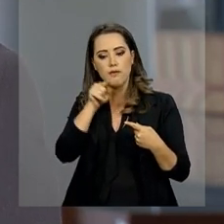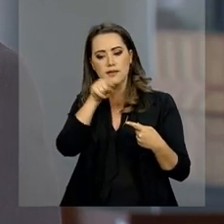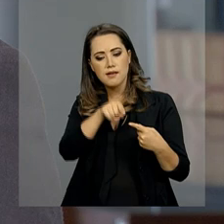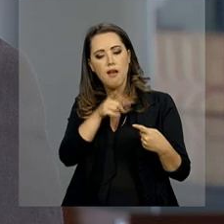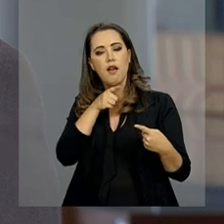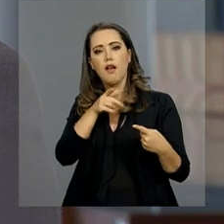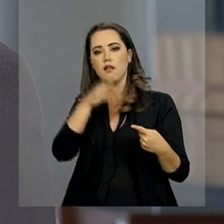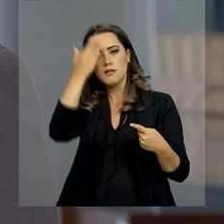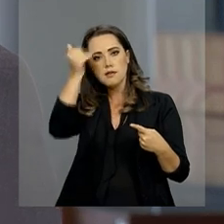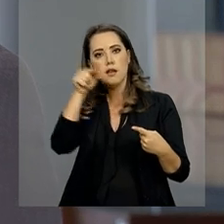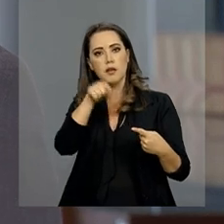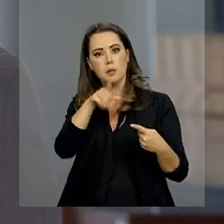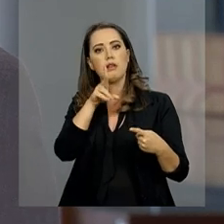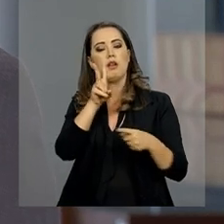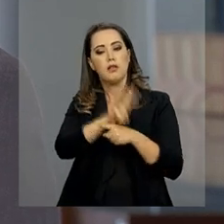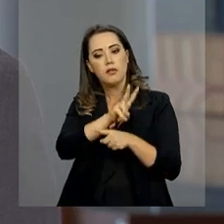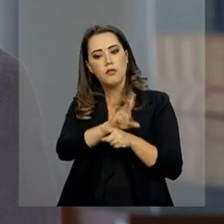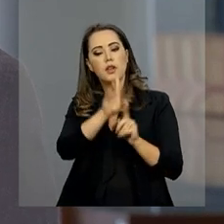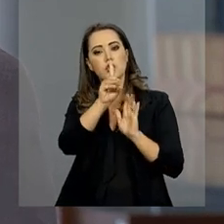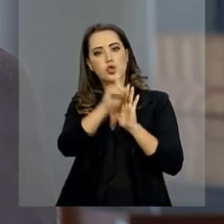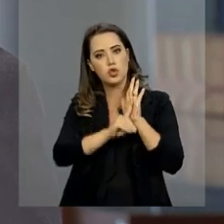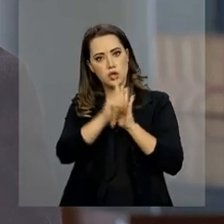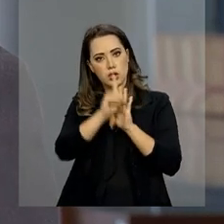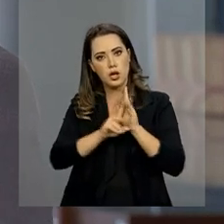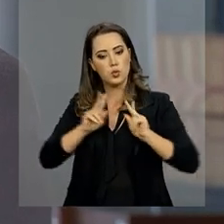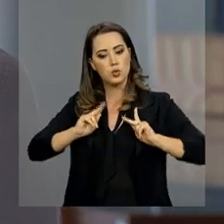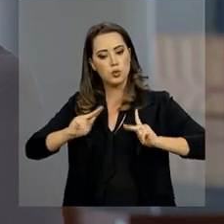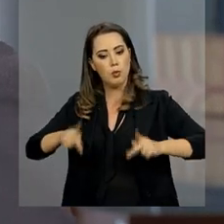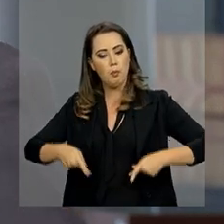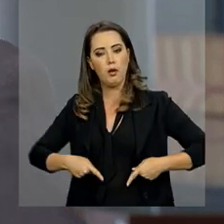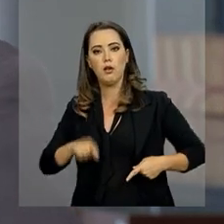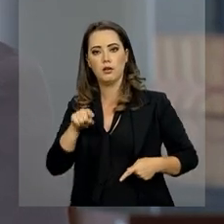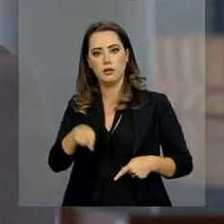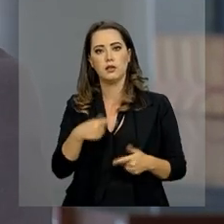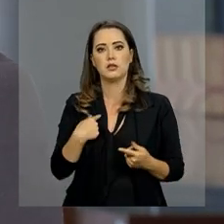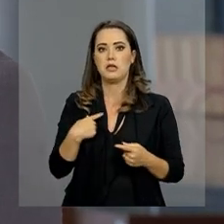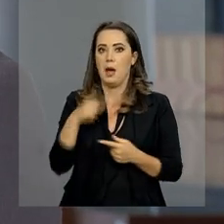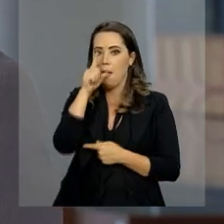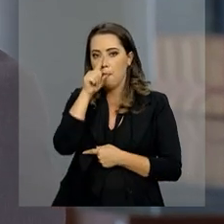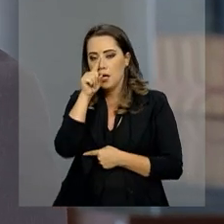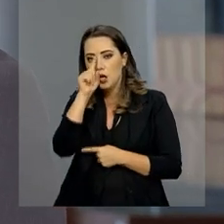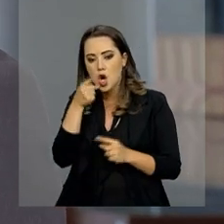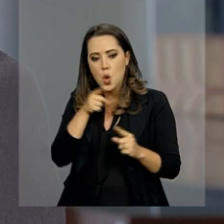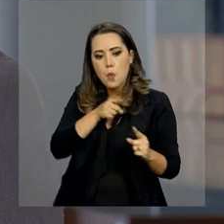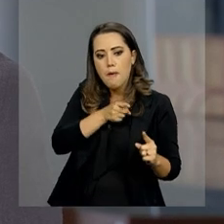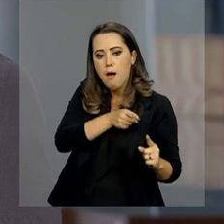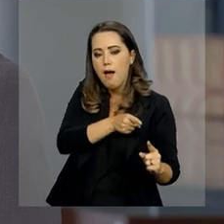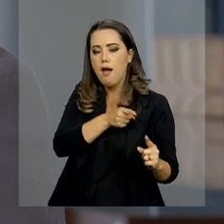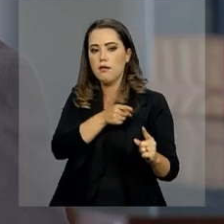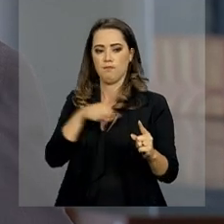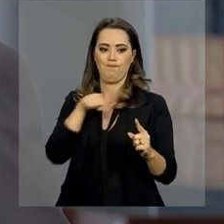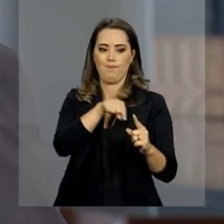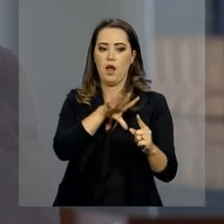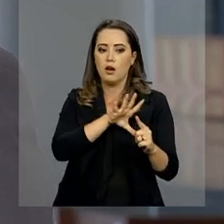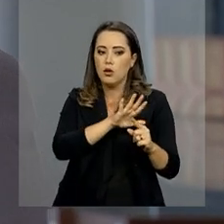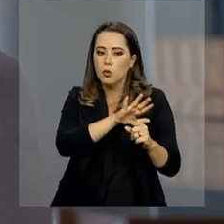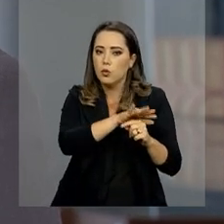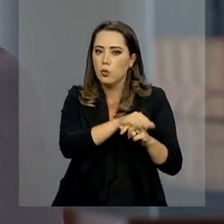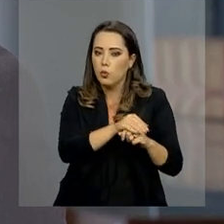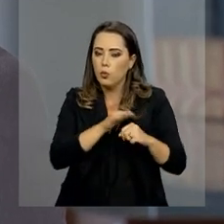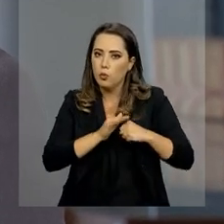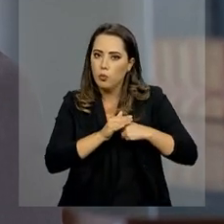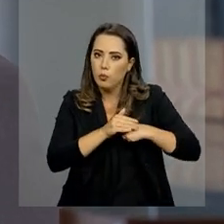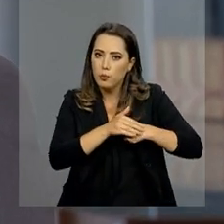esteja portanto em uma situação de risco que a impede de continuar exercendo a sua defesa de direitos humanos o programa